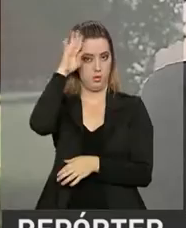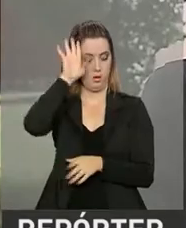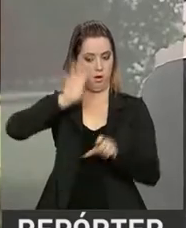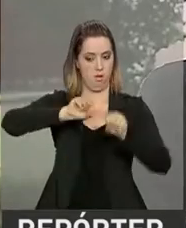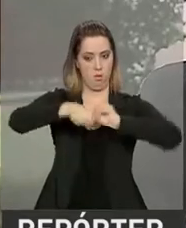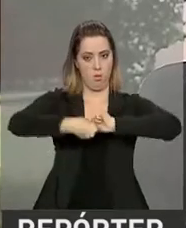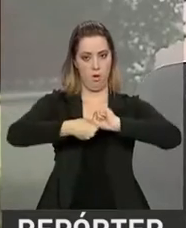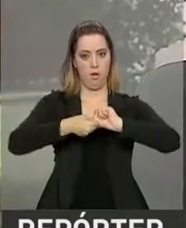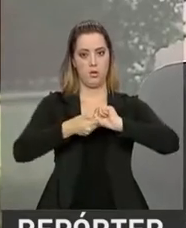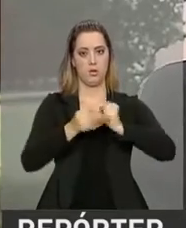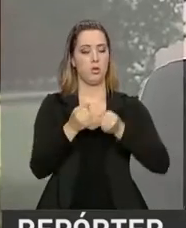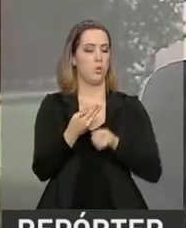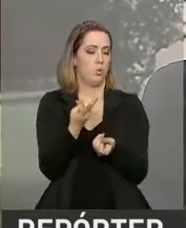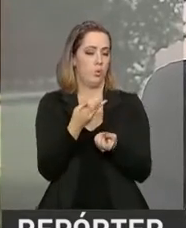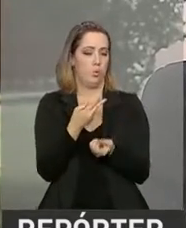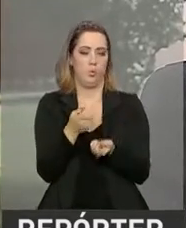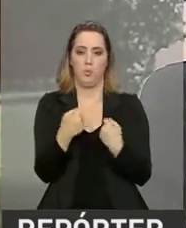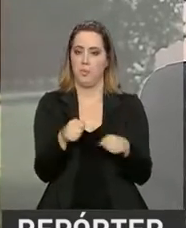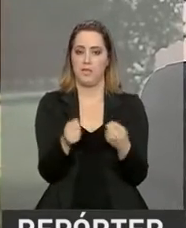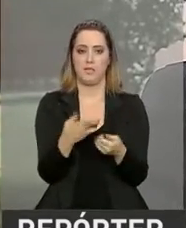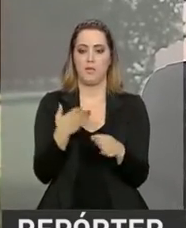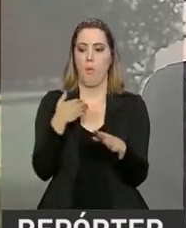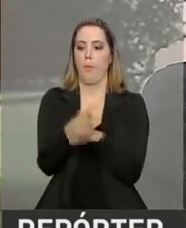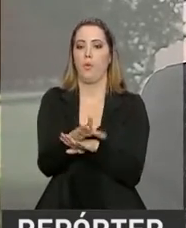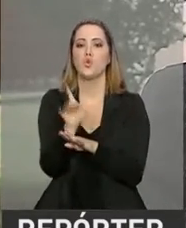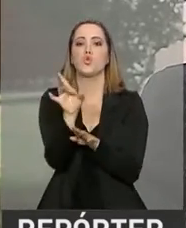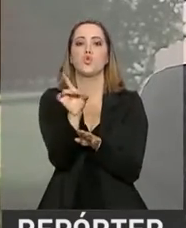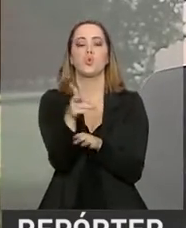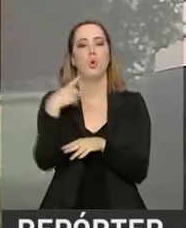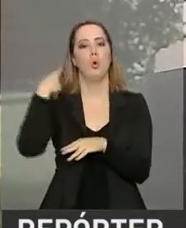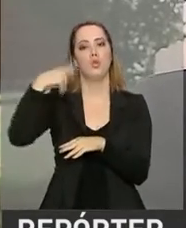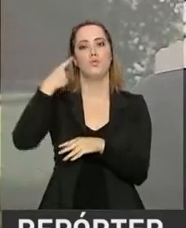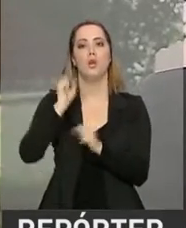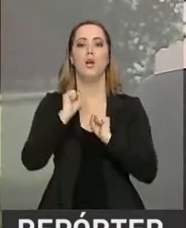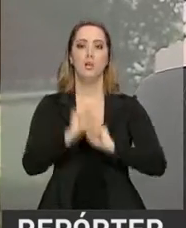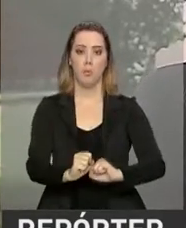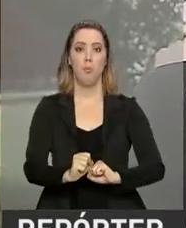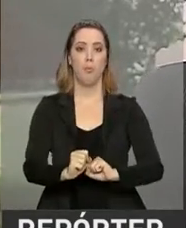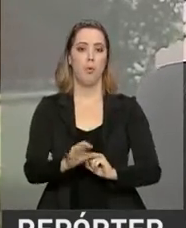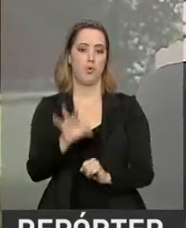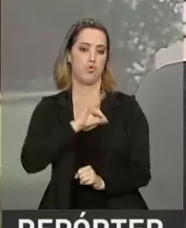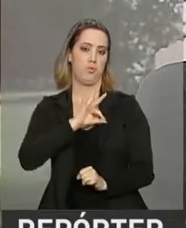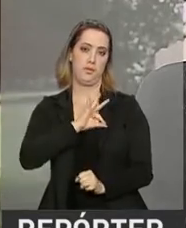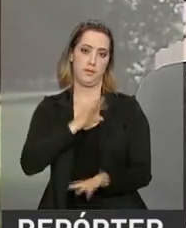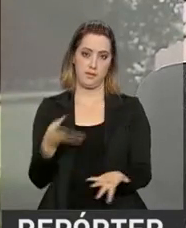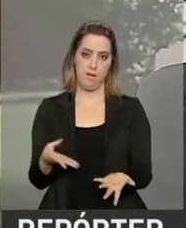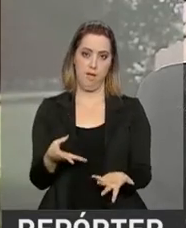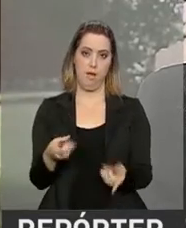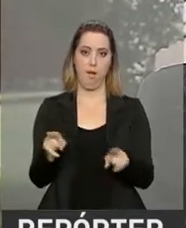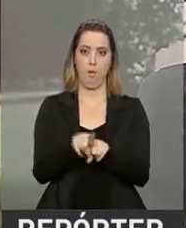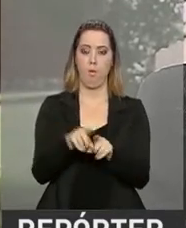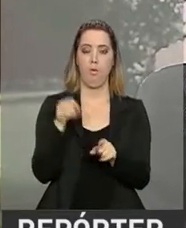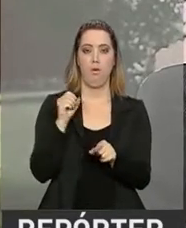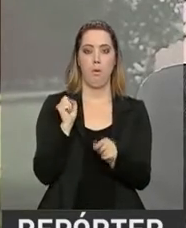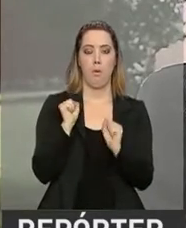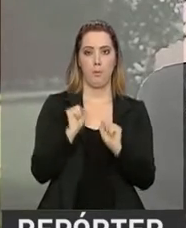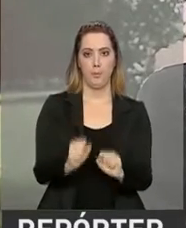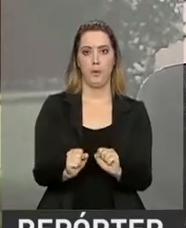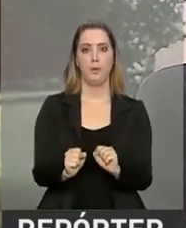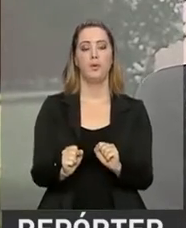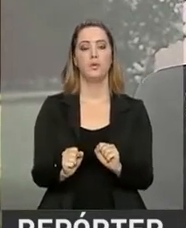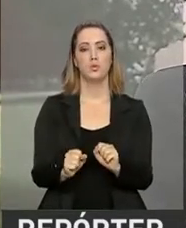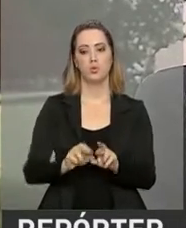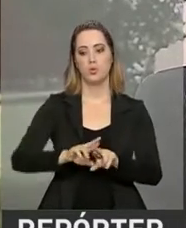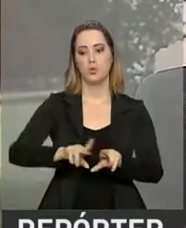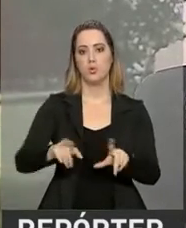nos quadros da advocacia ele vai poder por exemplo seguir uma carreira policial ele vai poder eventualmente atuar até